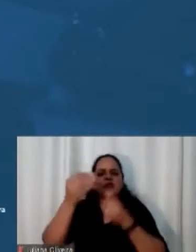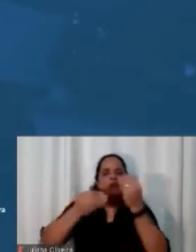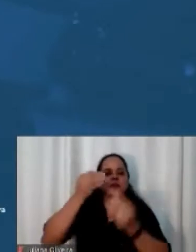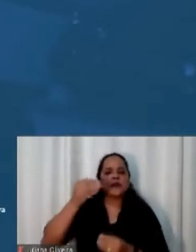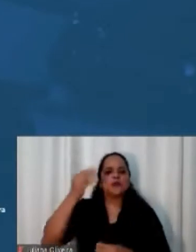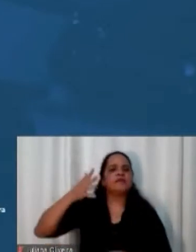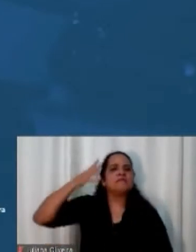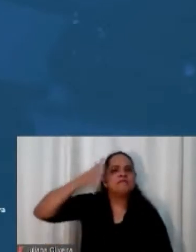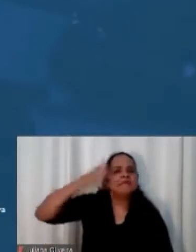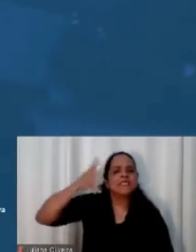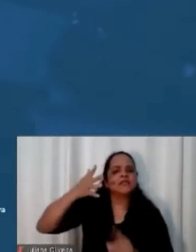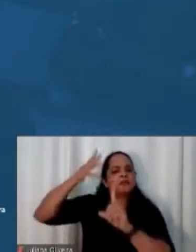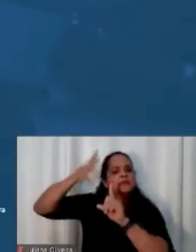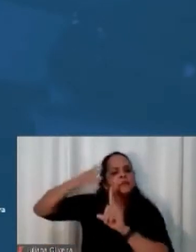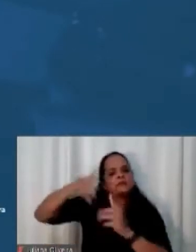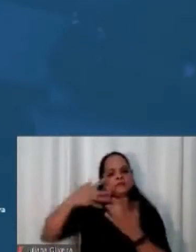apresentação.